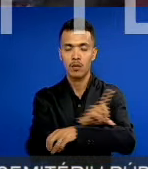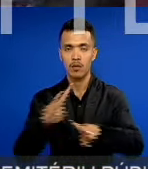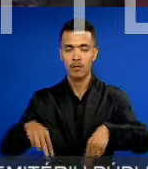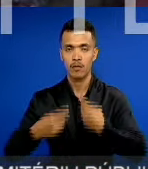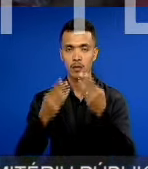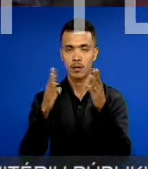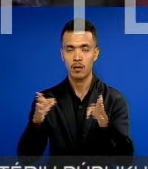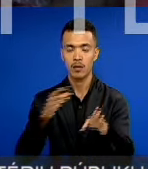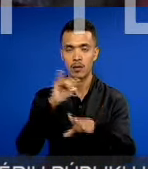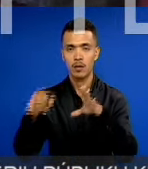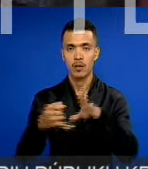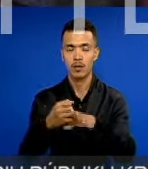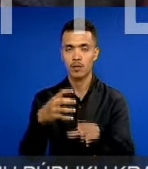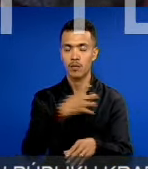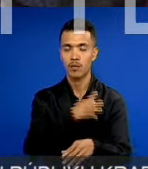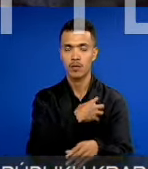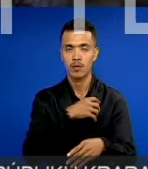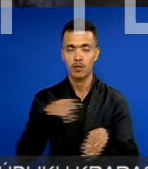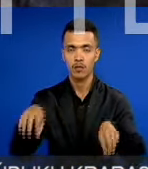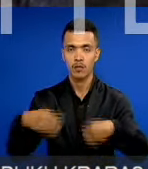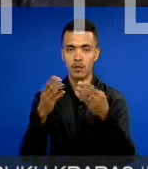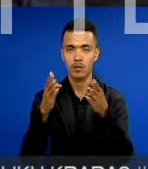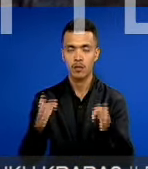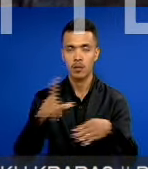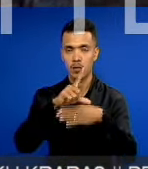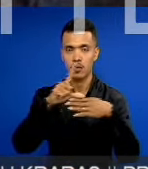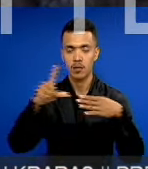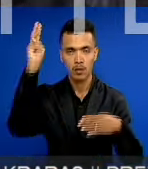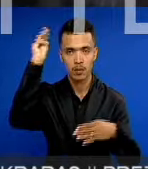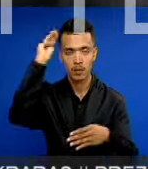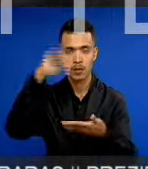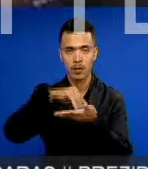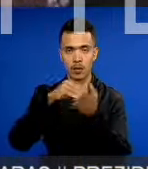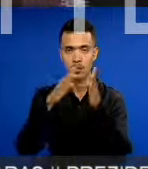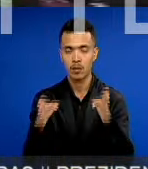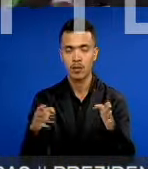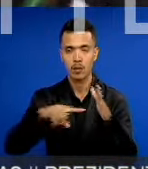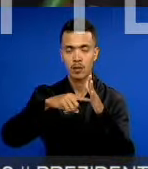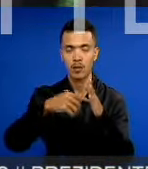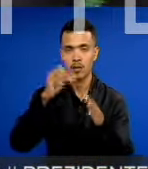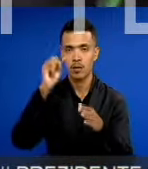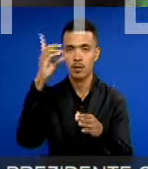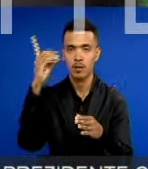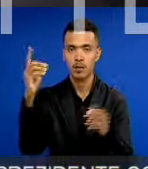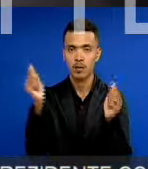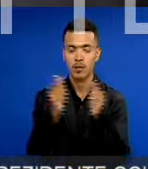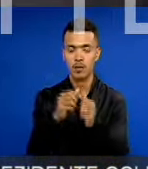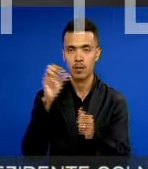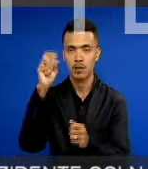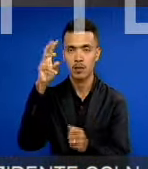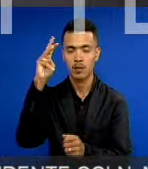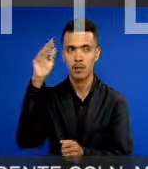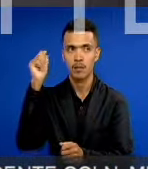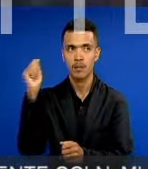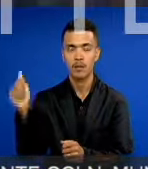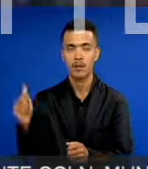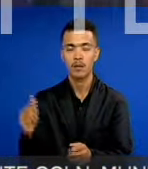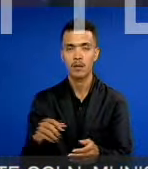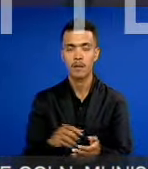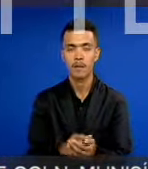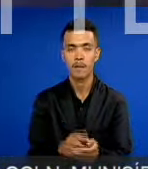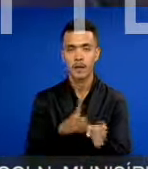PNTL no funcionário Linas Ministeriais, estudante Rahuhus Ensino Básico do nível secundário. Inspetor